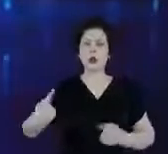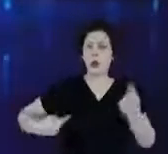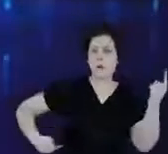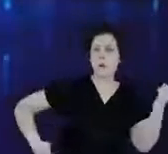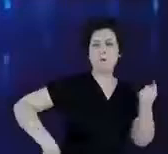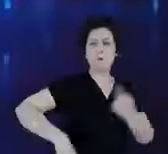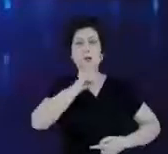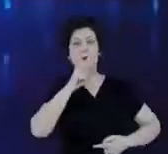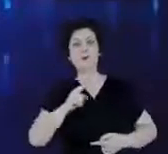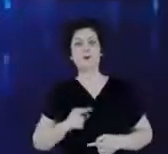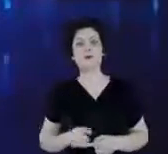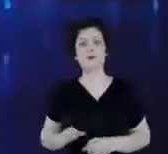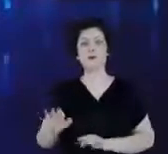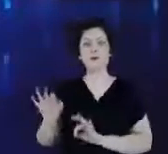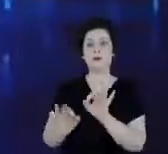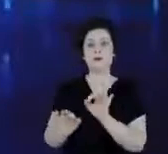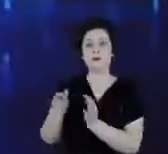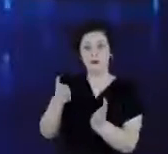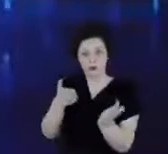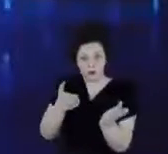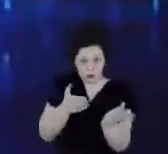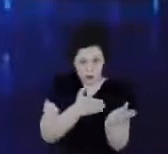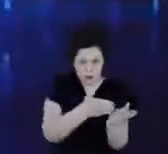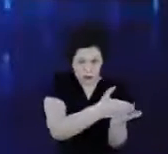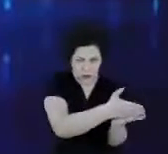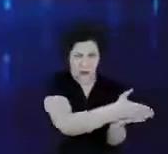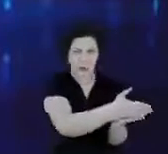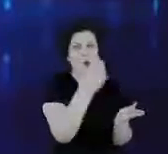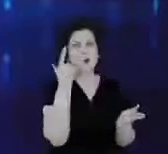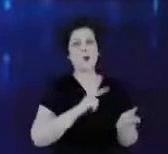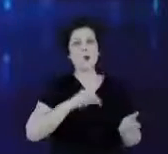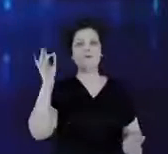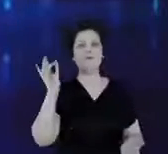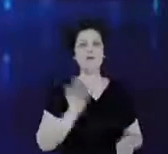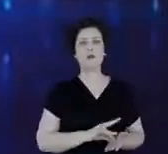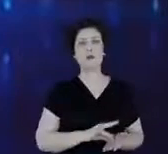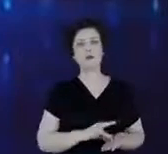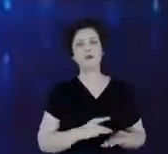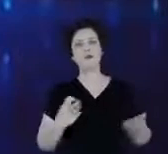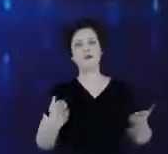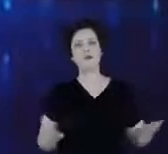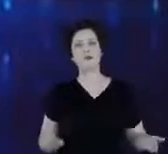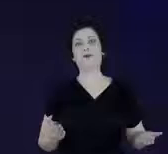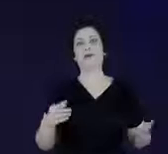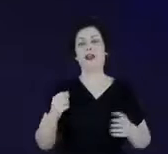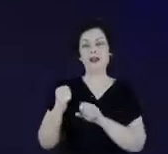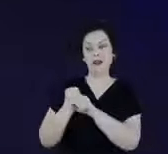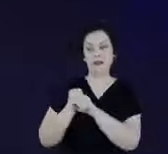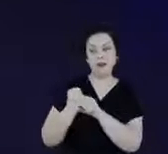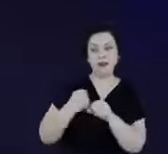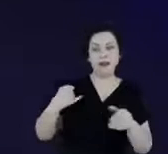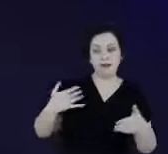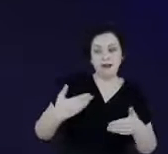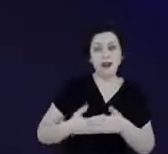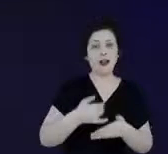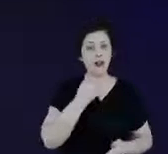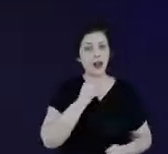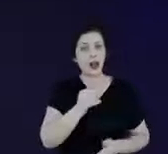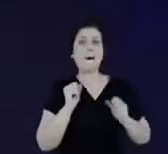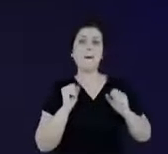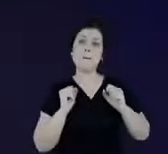porque planejou esse e um plano então ou eu acho que nesses anos todos setor e leque pode